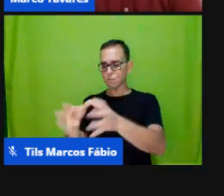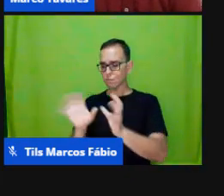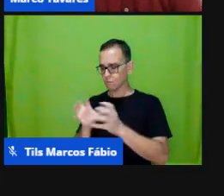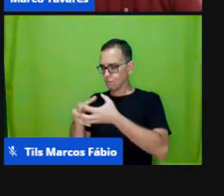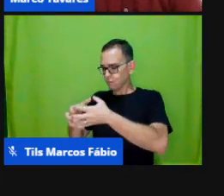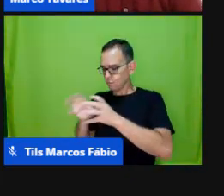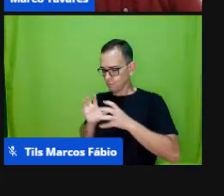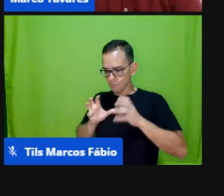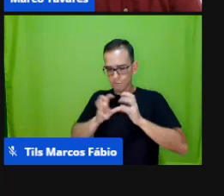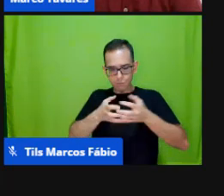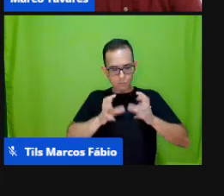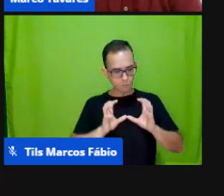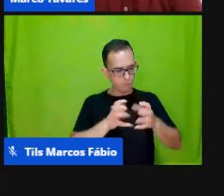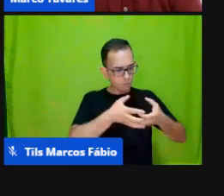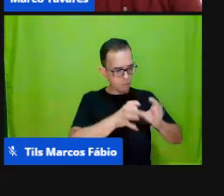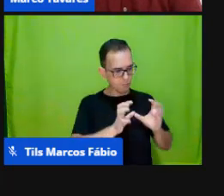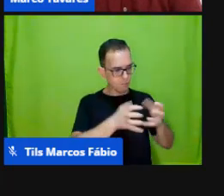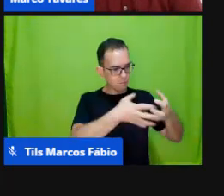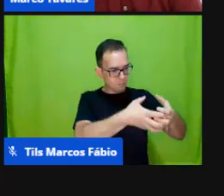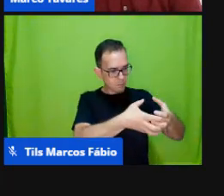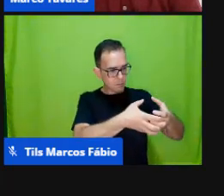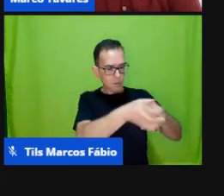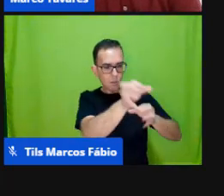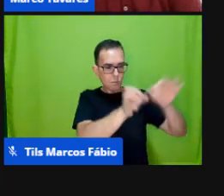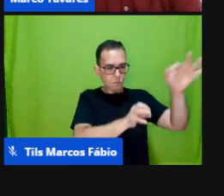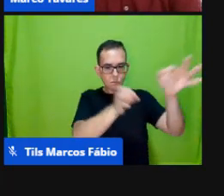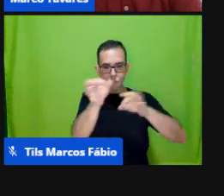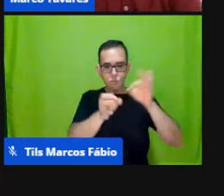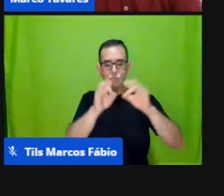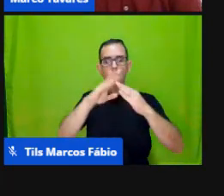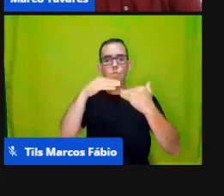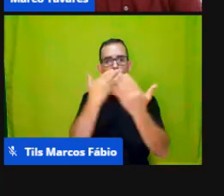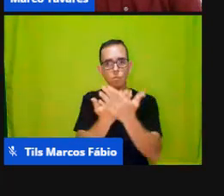construíam uma estrutura da escola